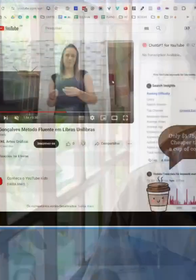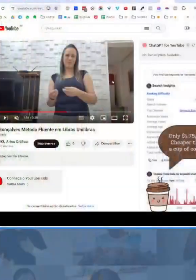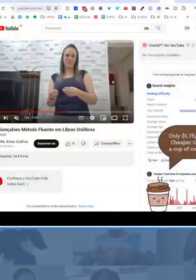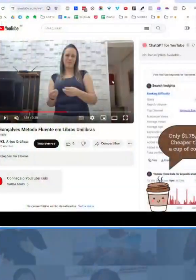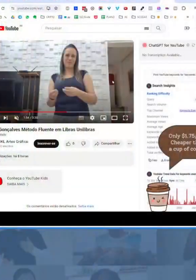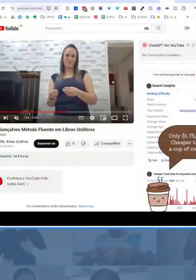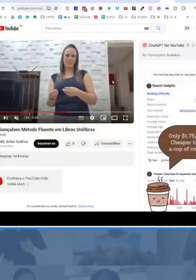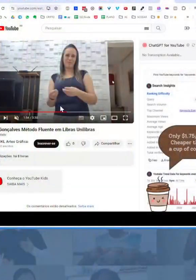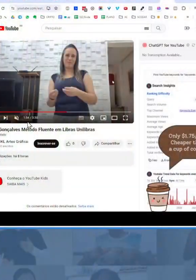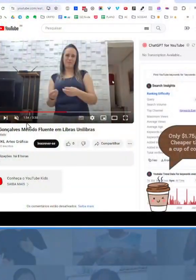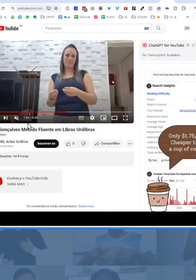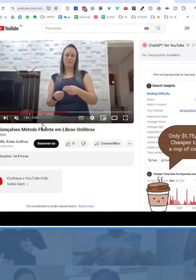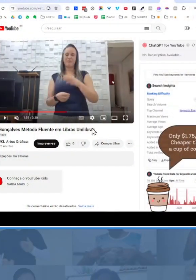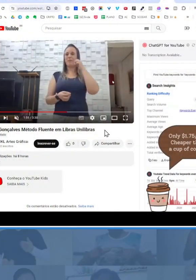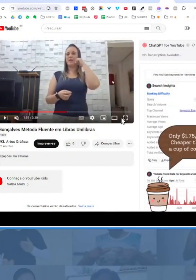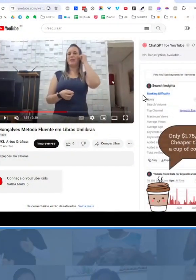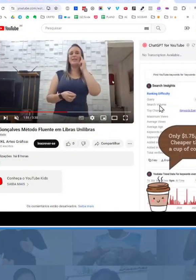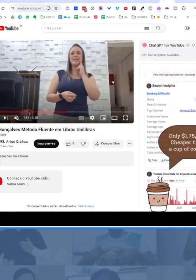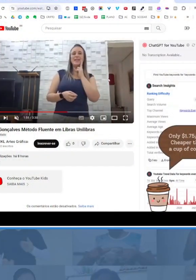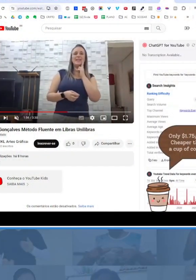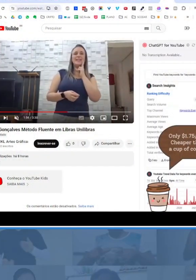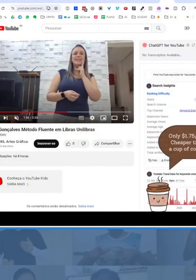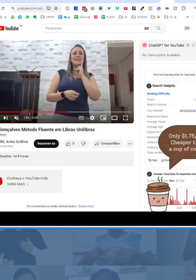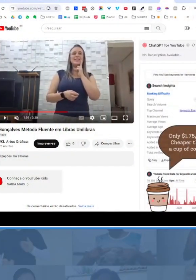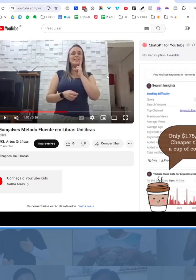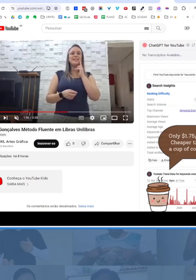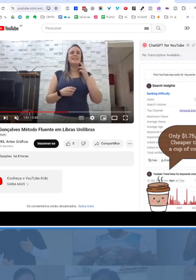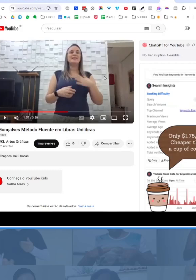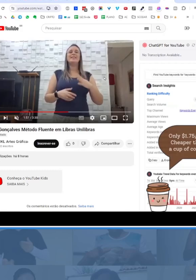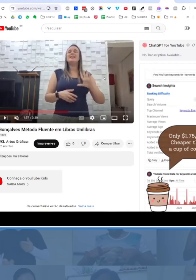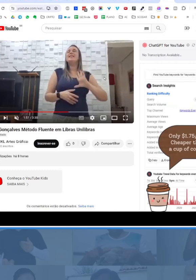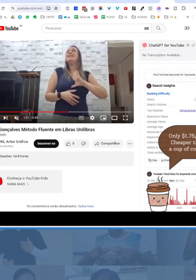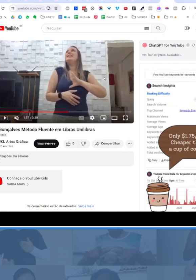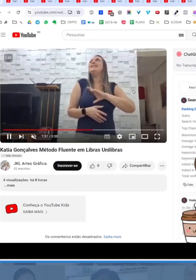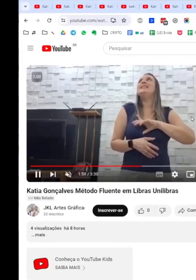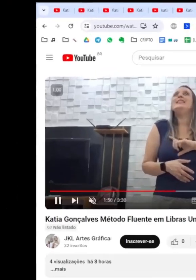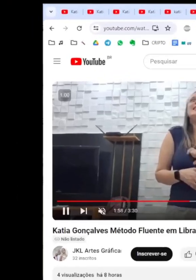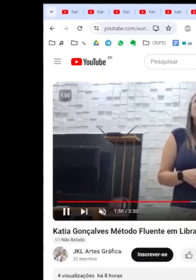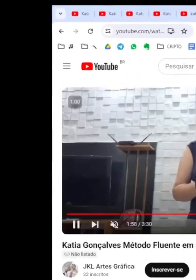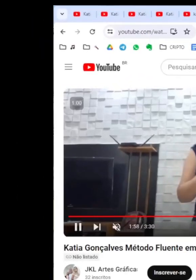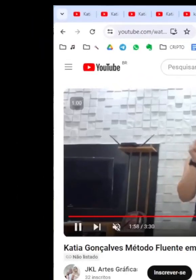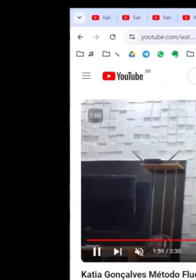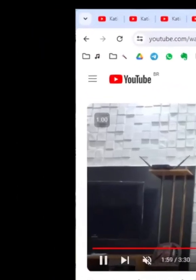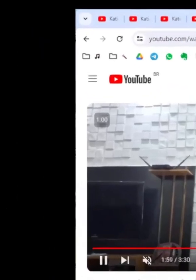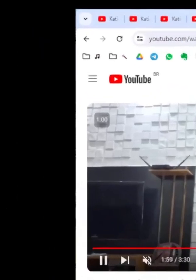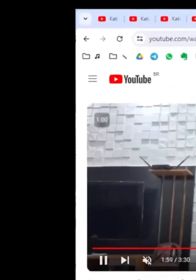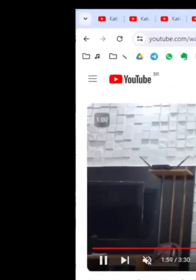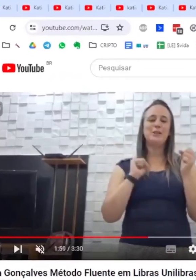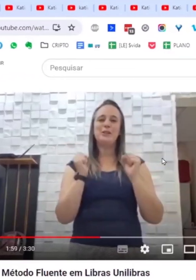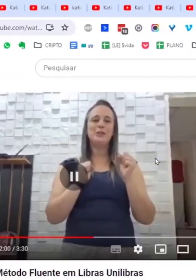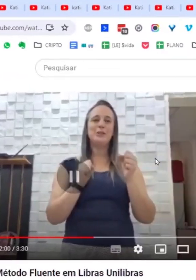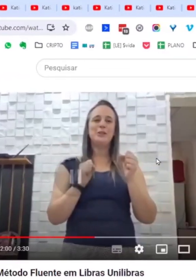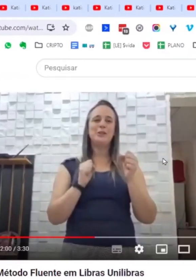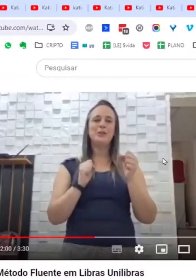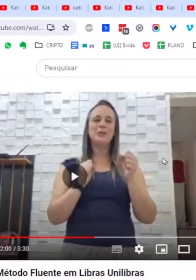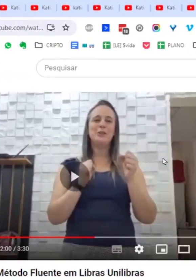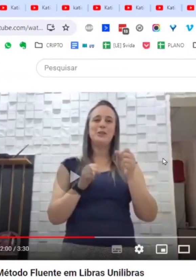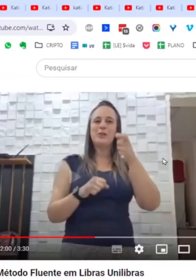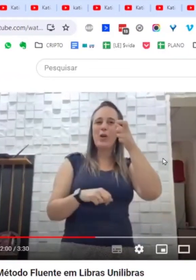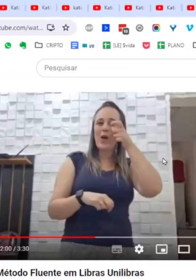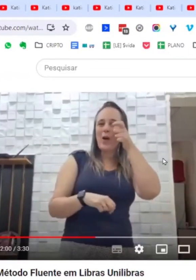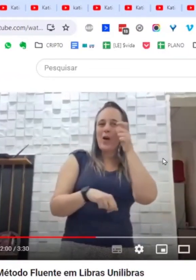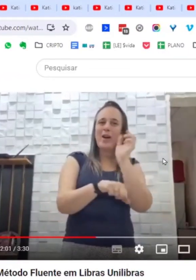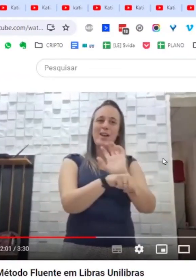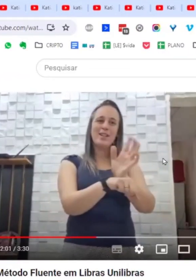ela passou a ter um outro nível de comunicação com a enteada, um outro nível de possibilidade foi